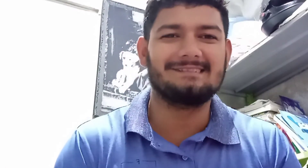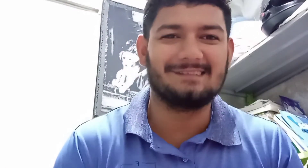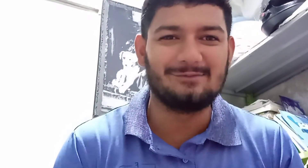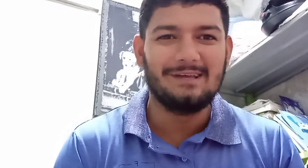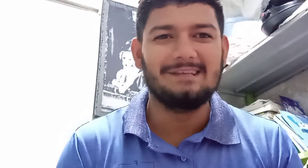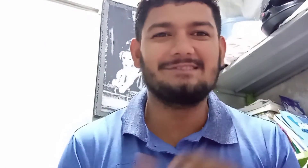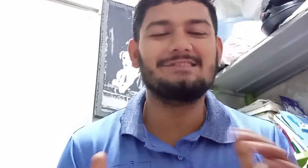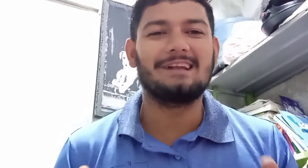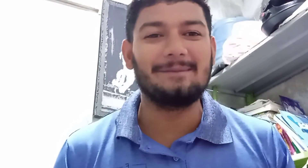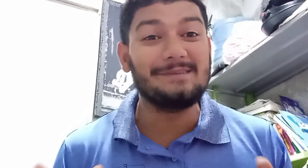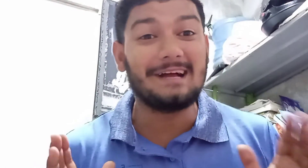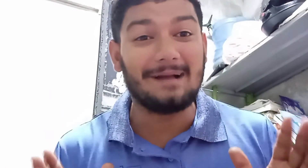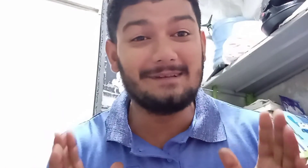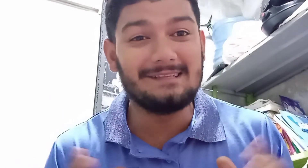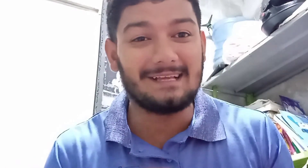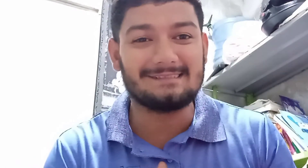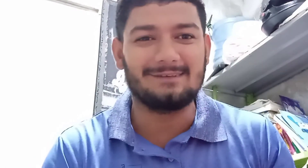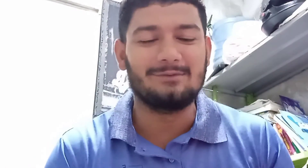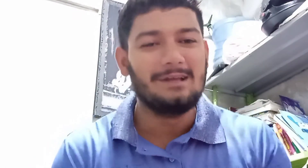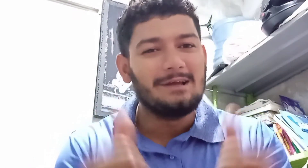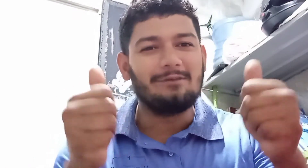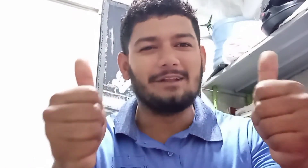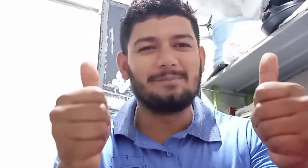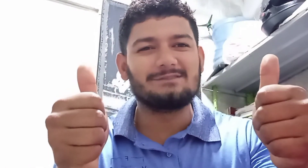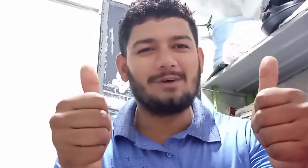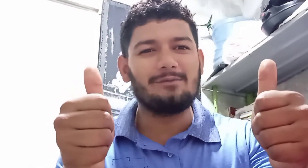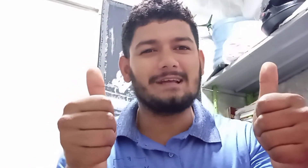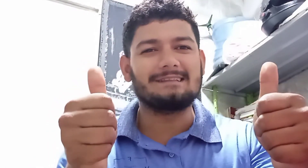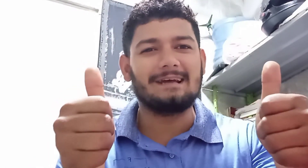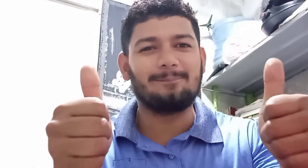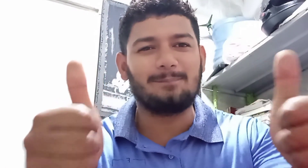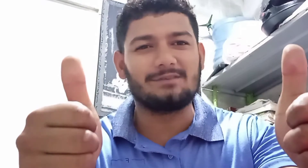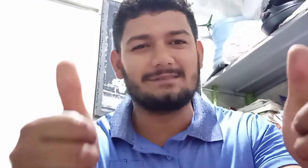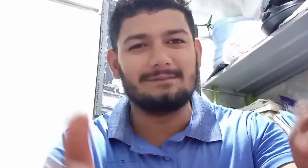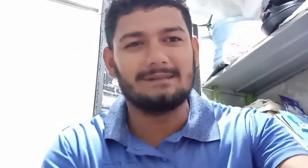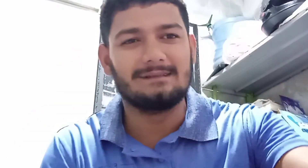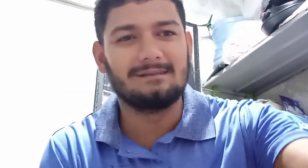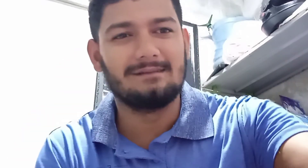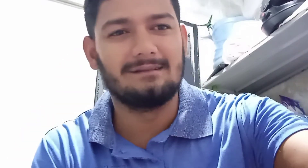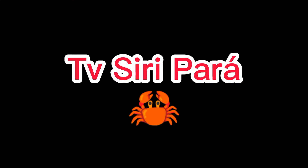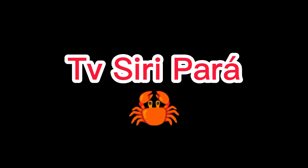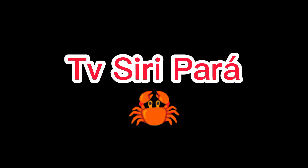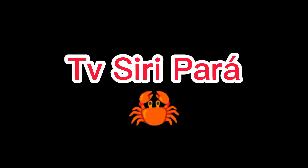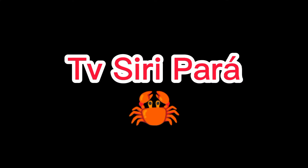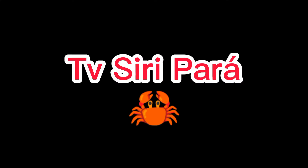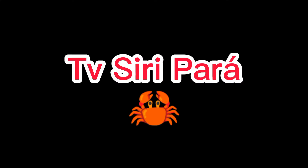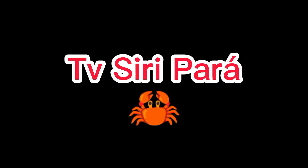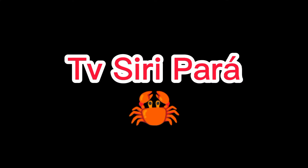fazer minha inscrição e tirar minha habilitação. Valeu pessoal e até a próxima!